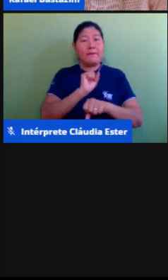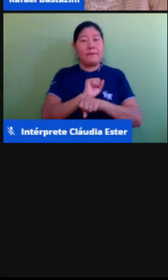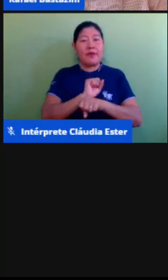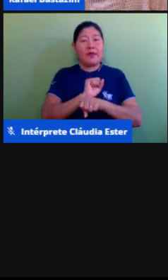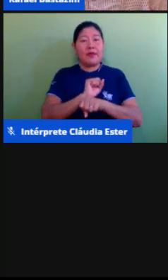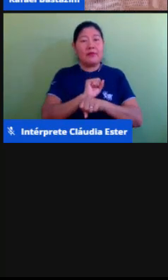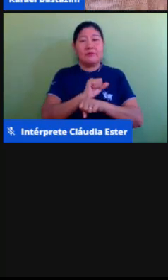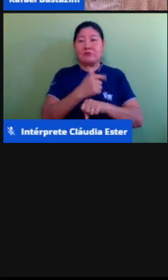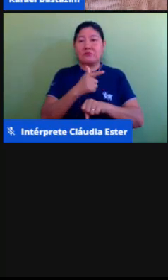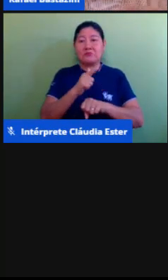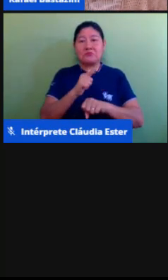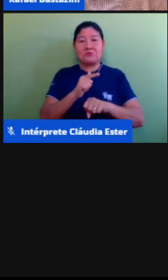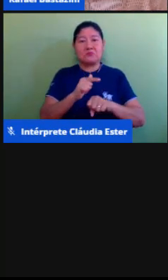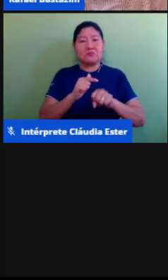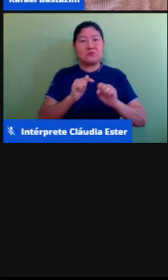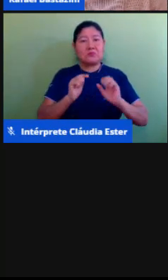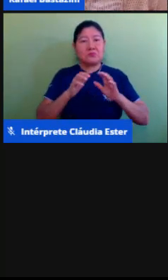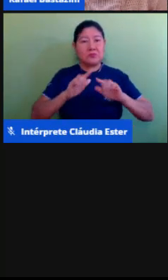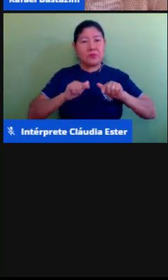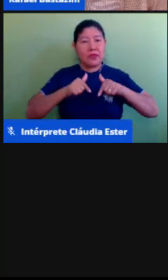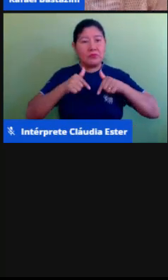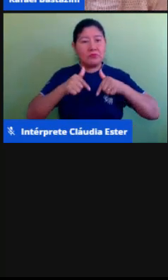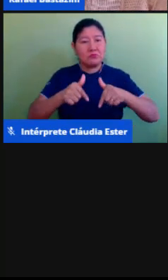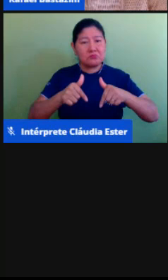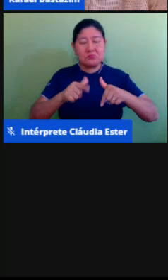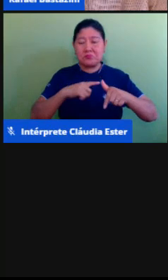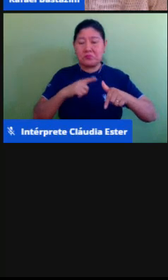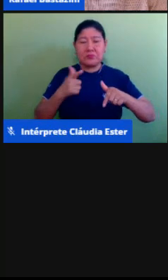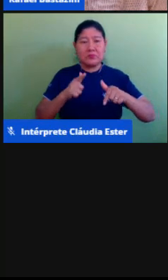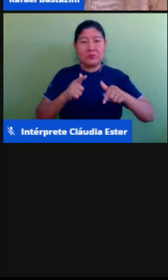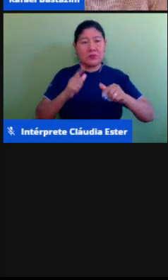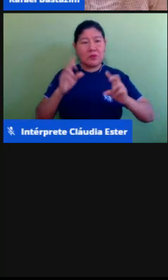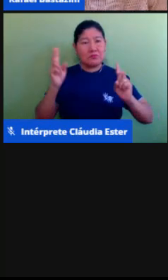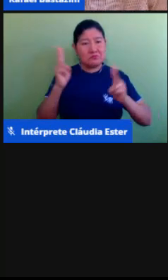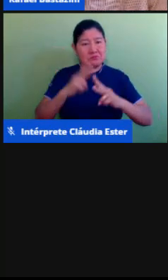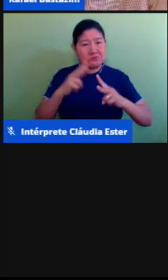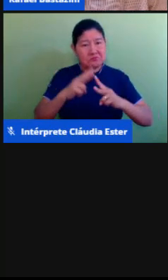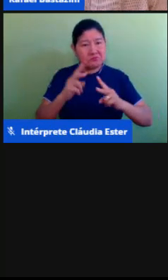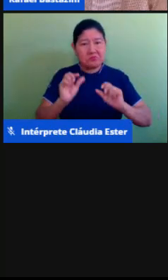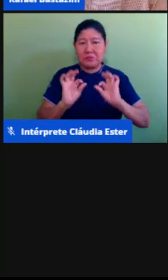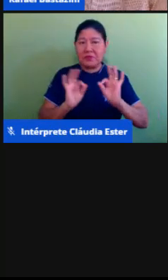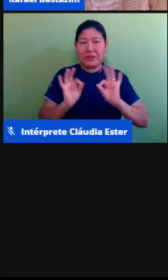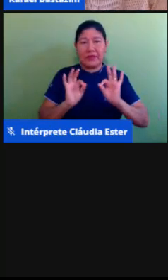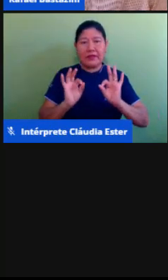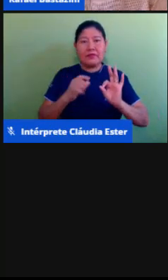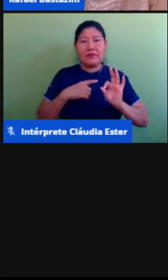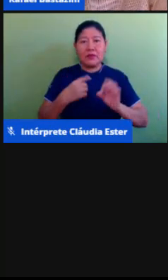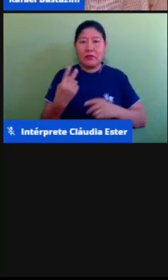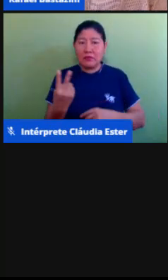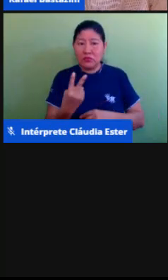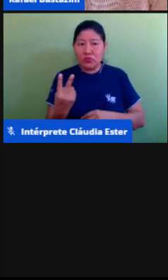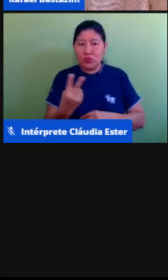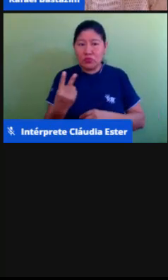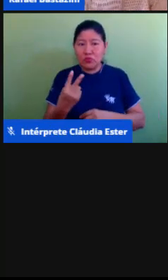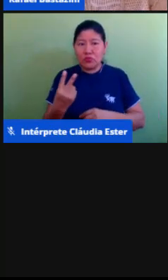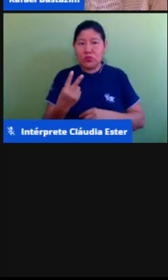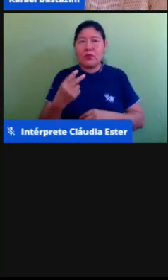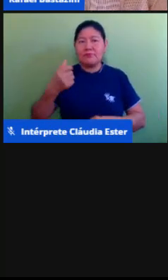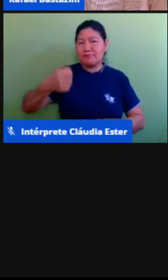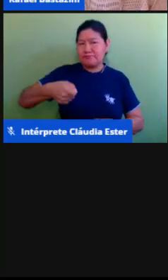sem conflitos. Então, a partir dessas duas principais críticas, nós vamos ter